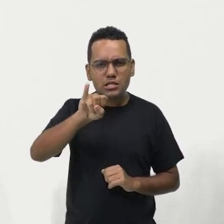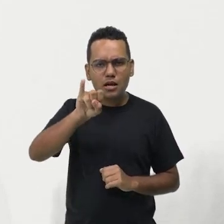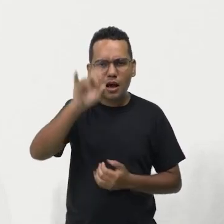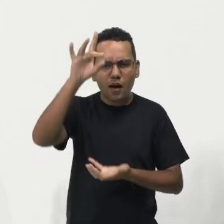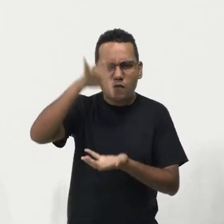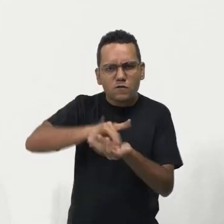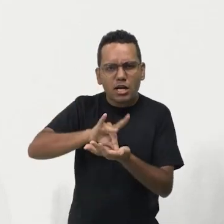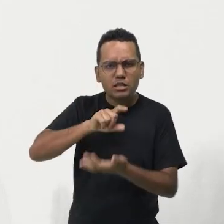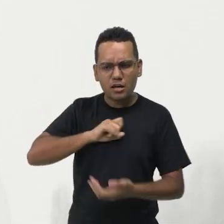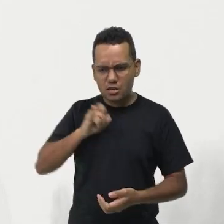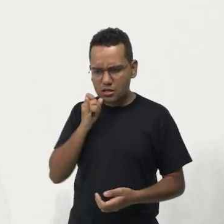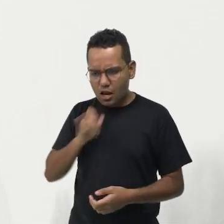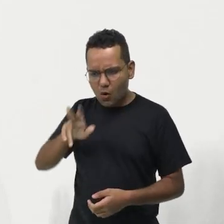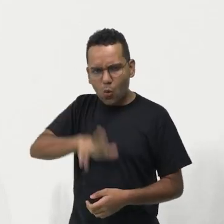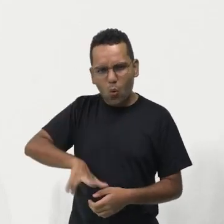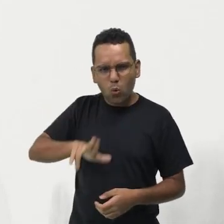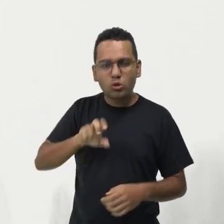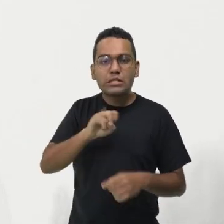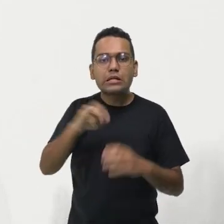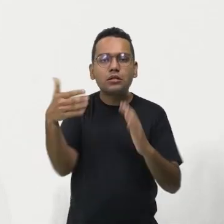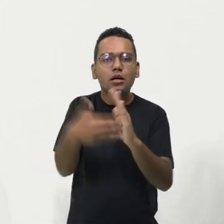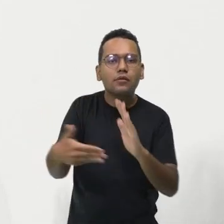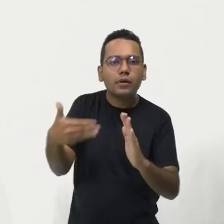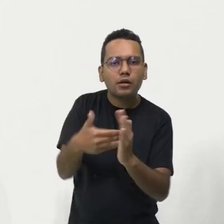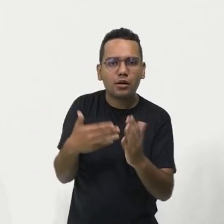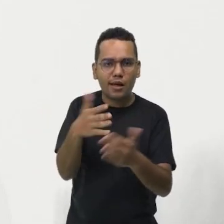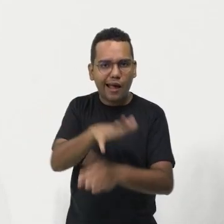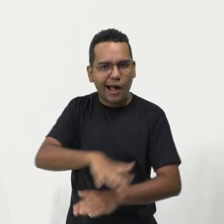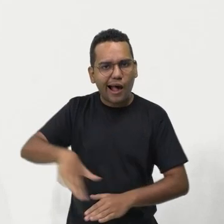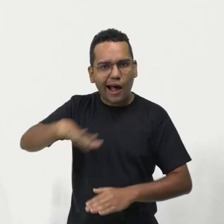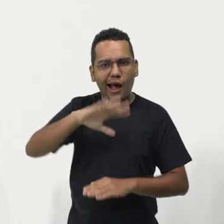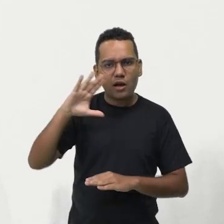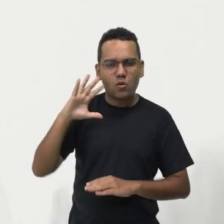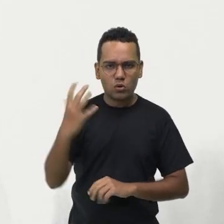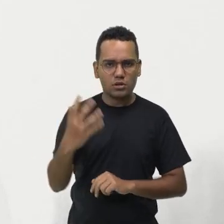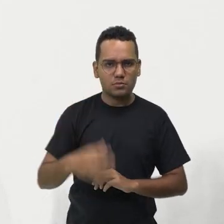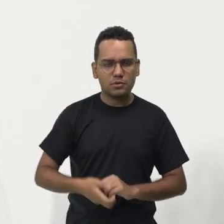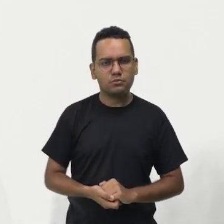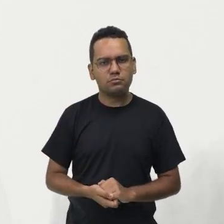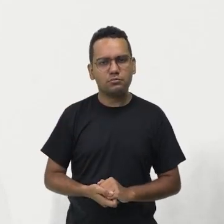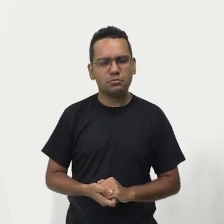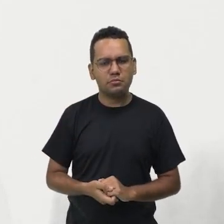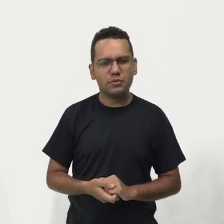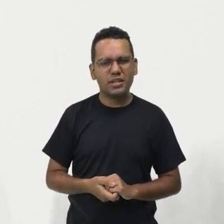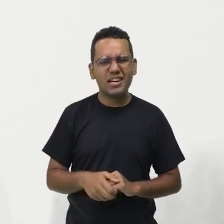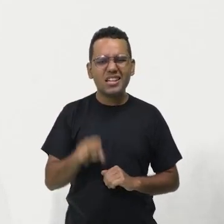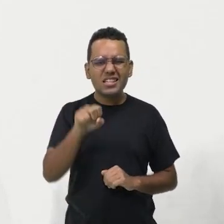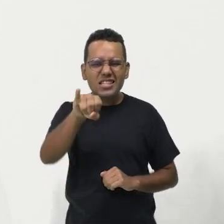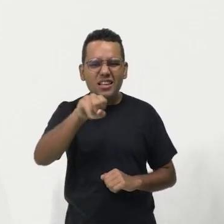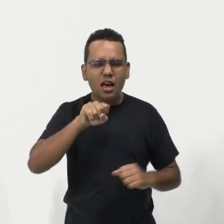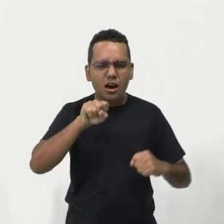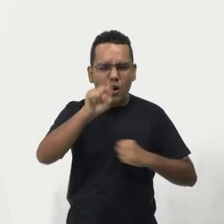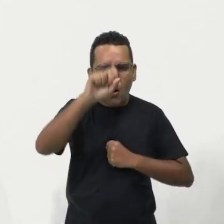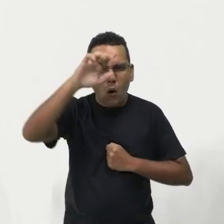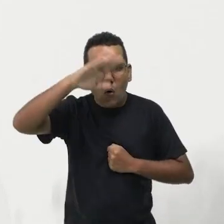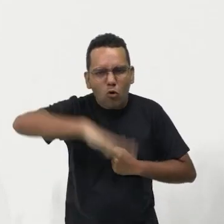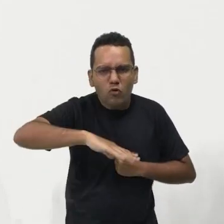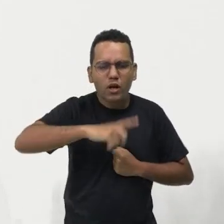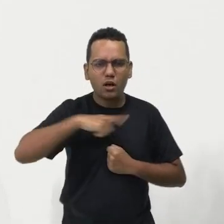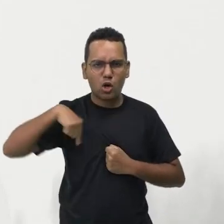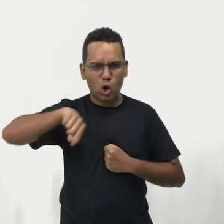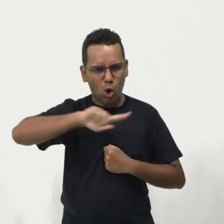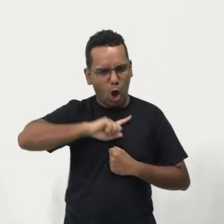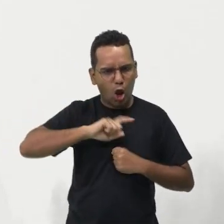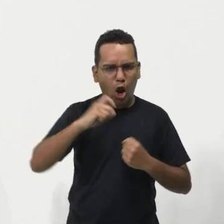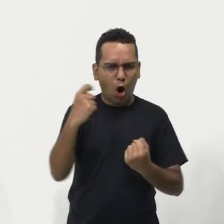na realidade? Há algum impedimento físico para que isso aconteça? E se existisse um supervilão com poderes elétricos